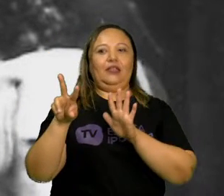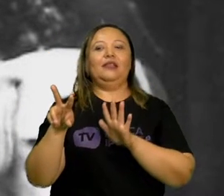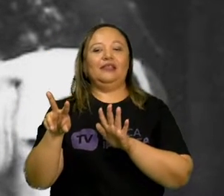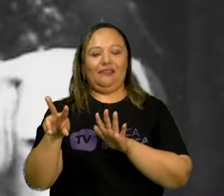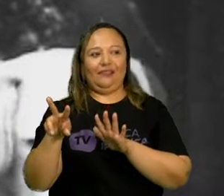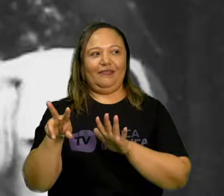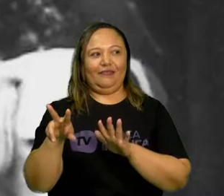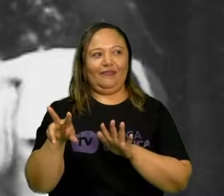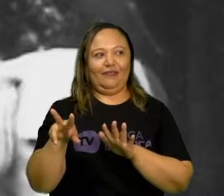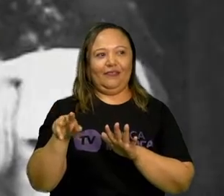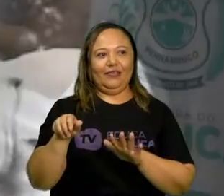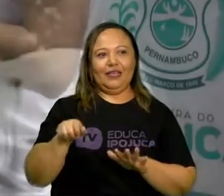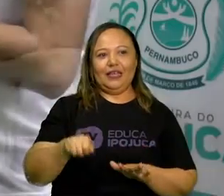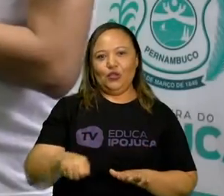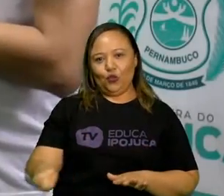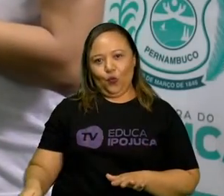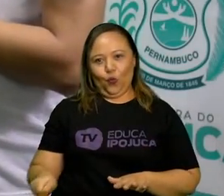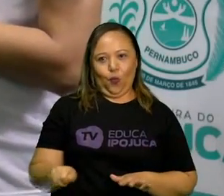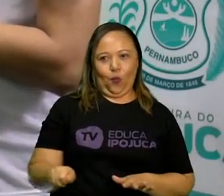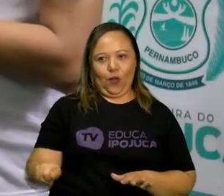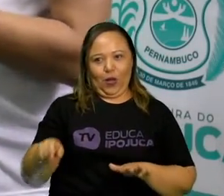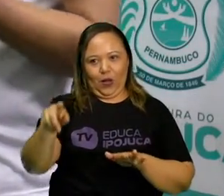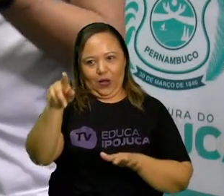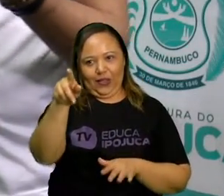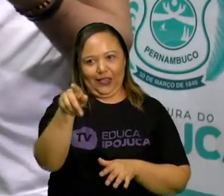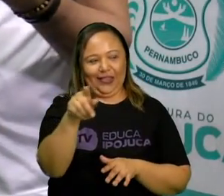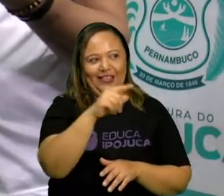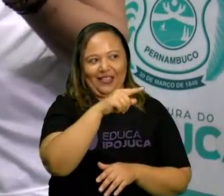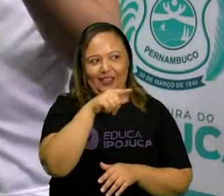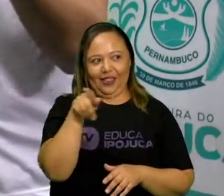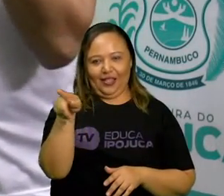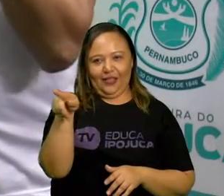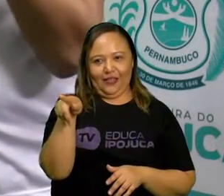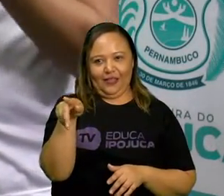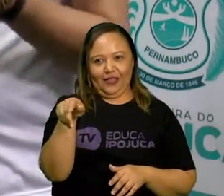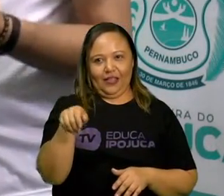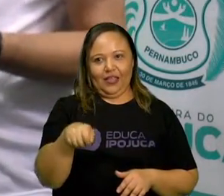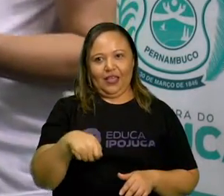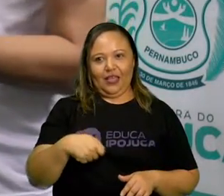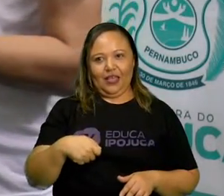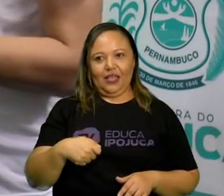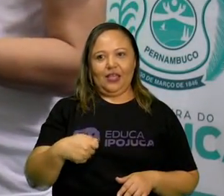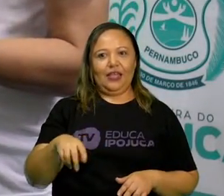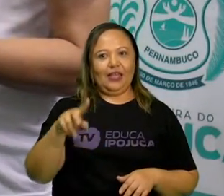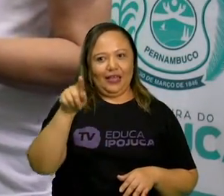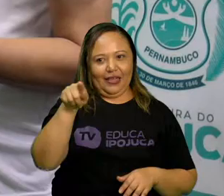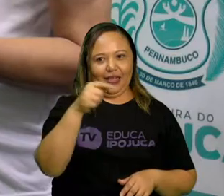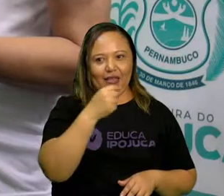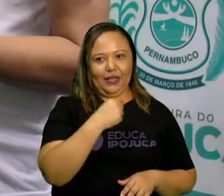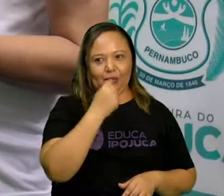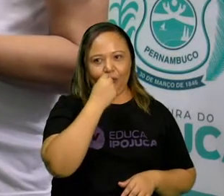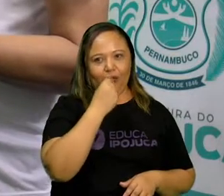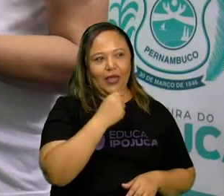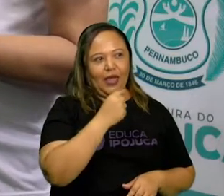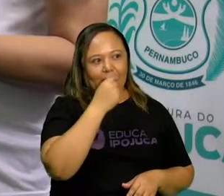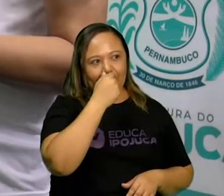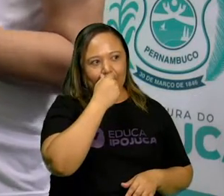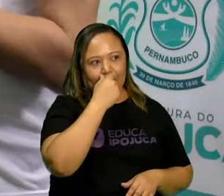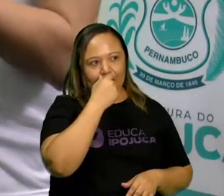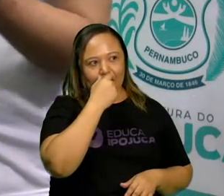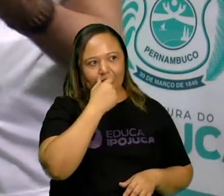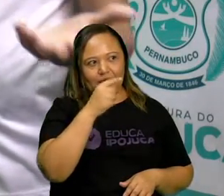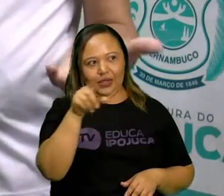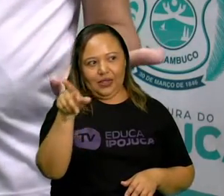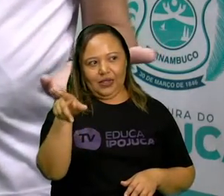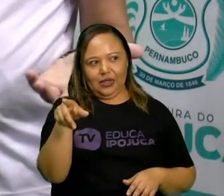né vejam que coisas fantásticas vejam que mesmo que olhar Fantástico é esse e